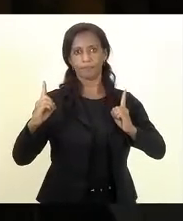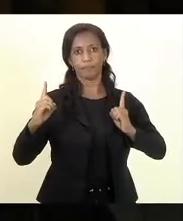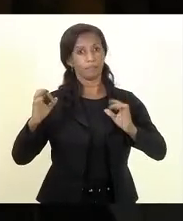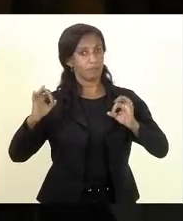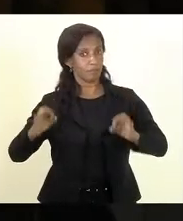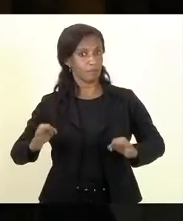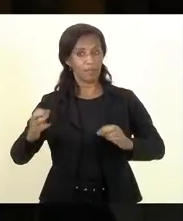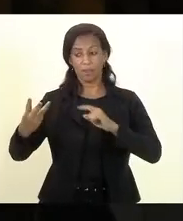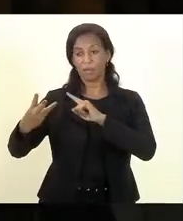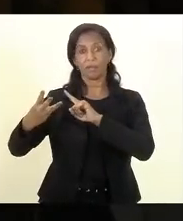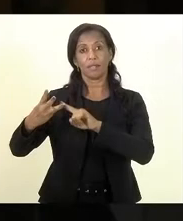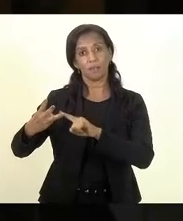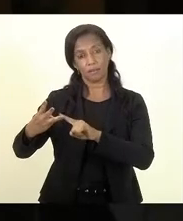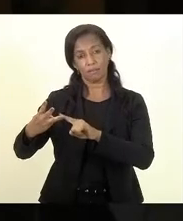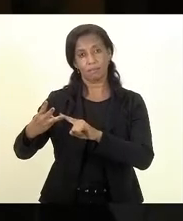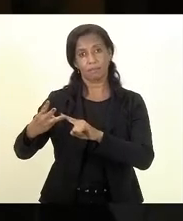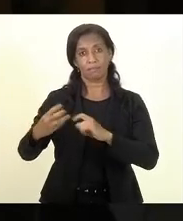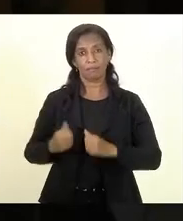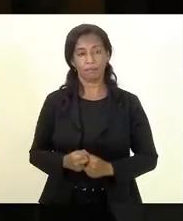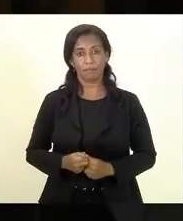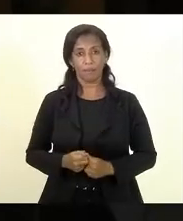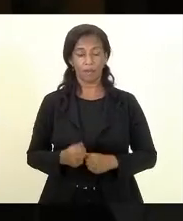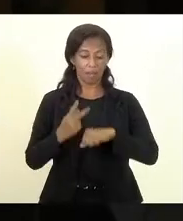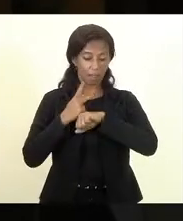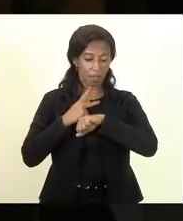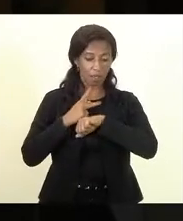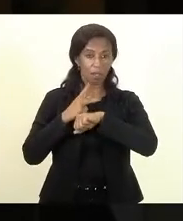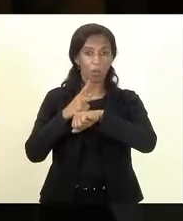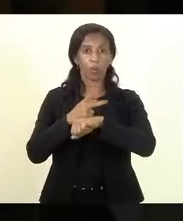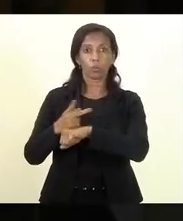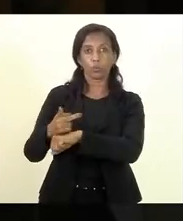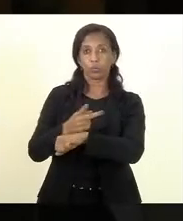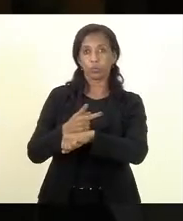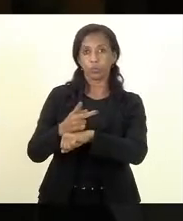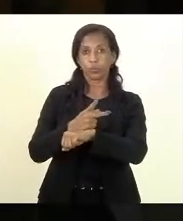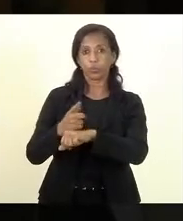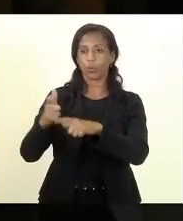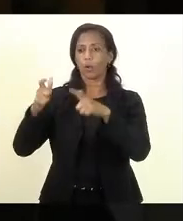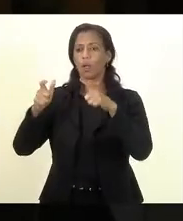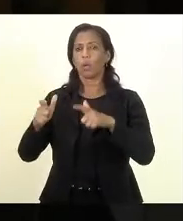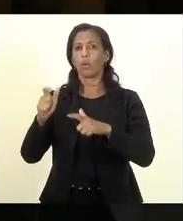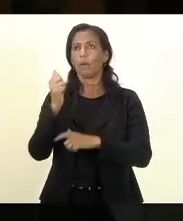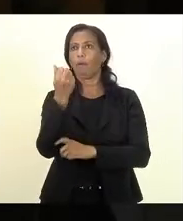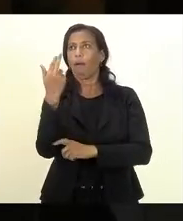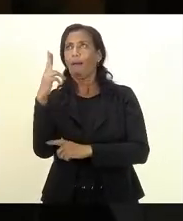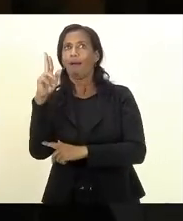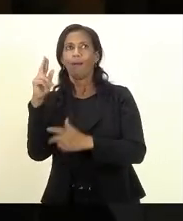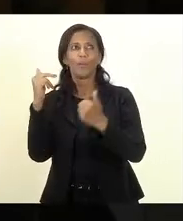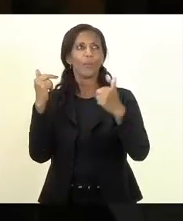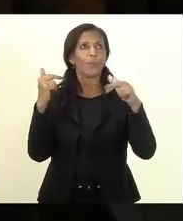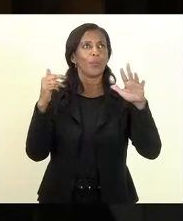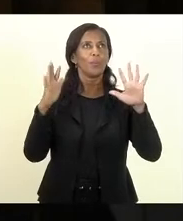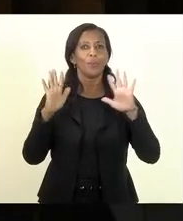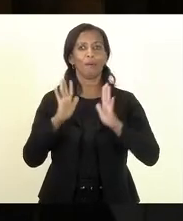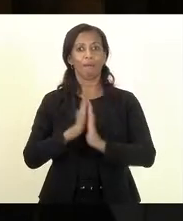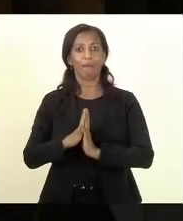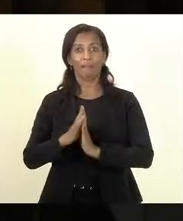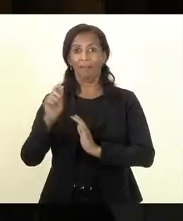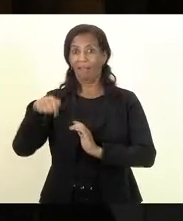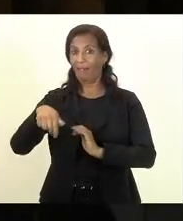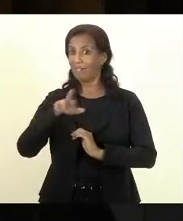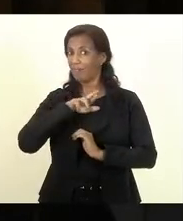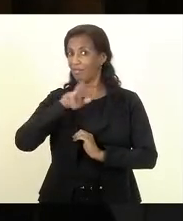a terceira é procurar ambientes arejados. Aqui não é